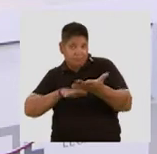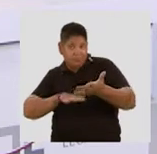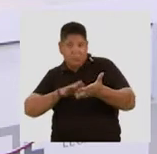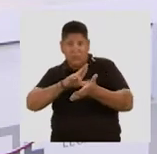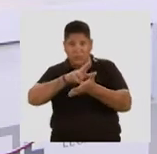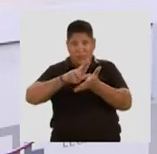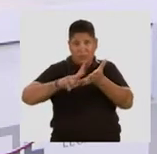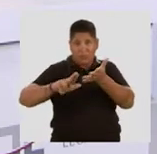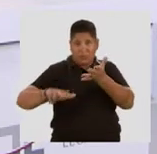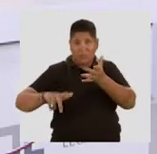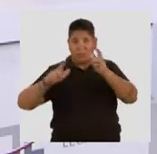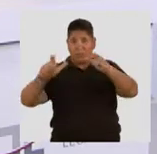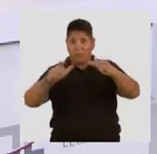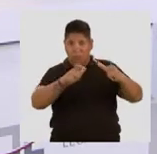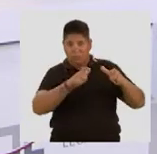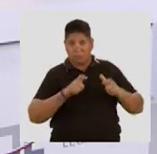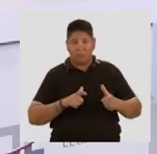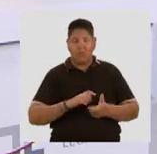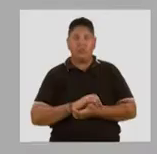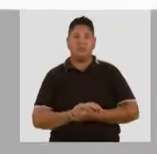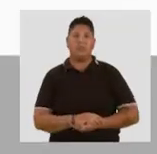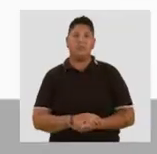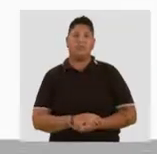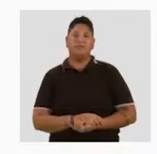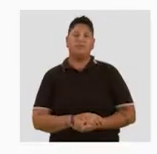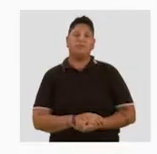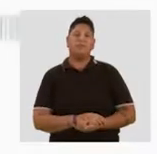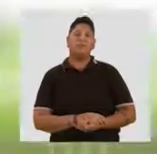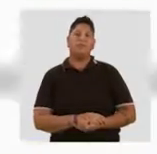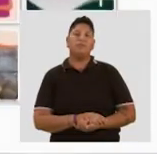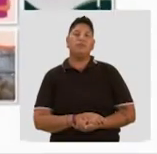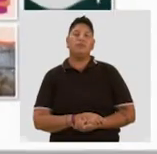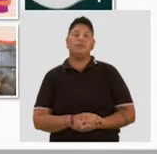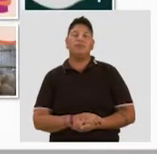desempenhado ações em diversas plataformas.